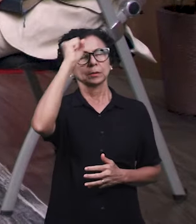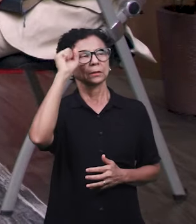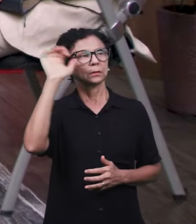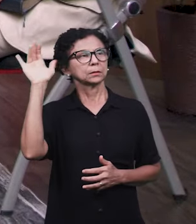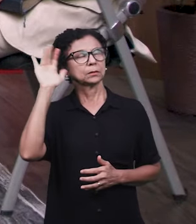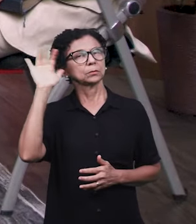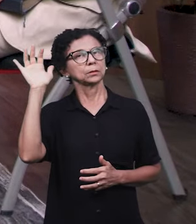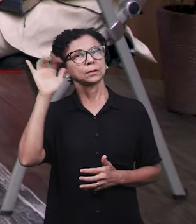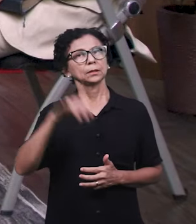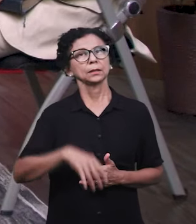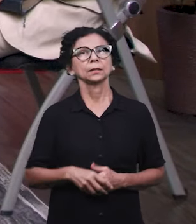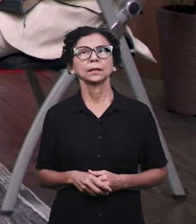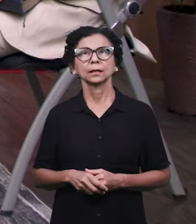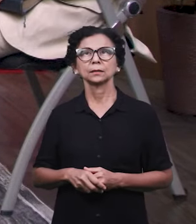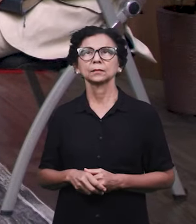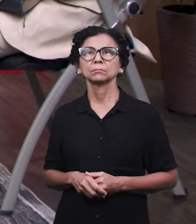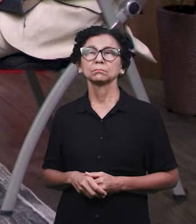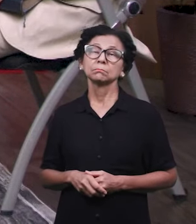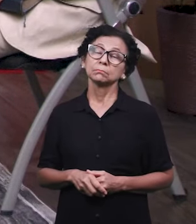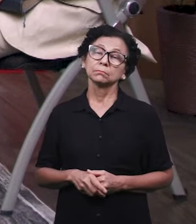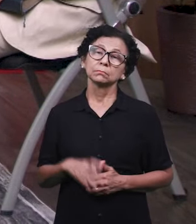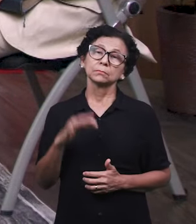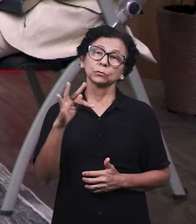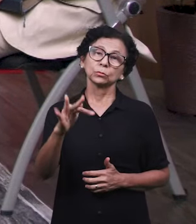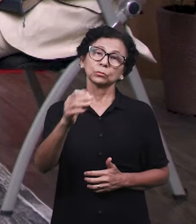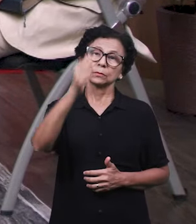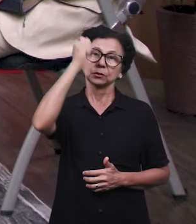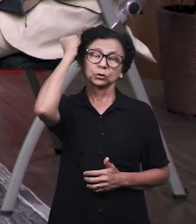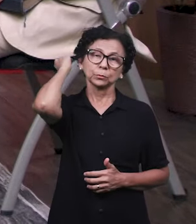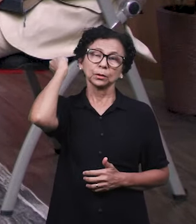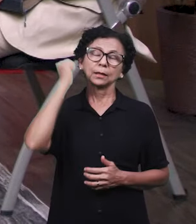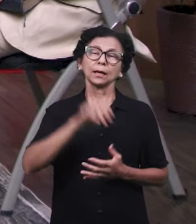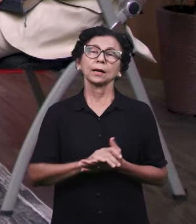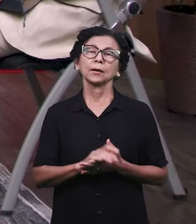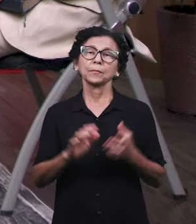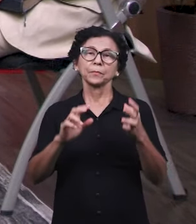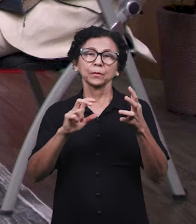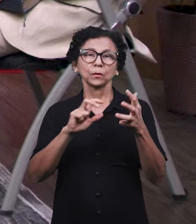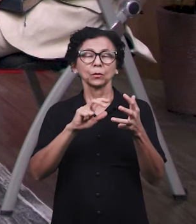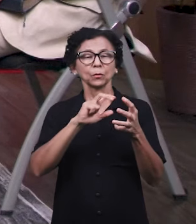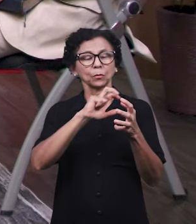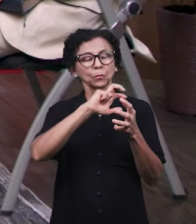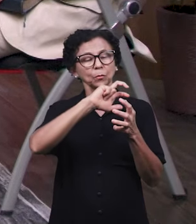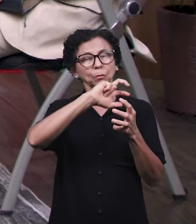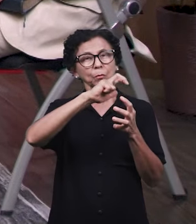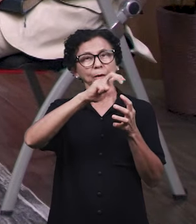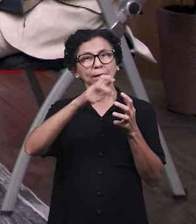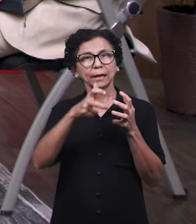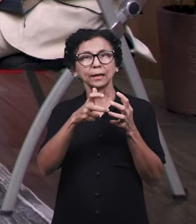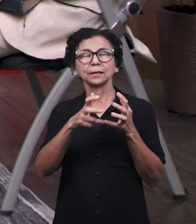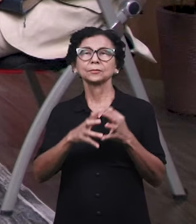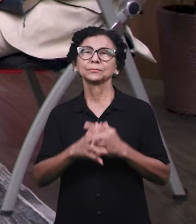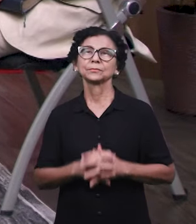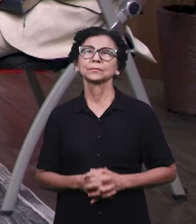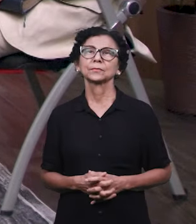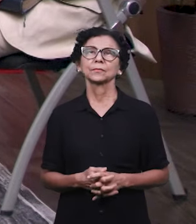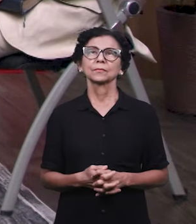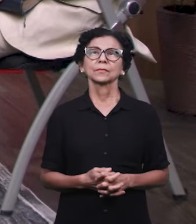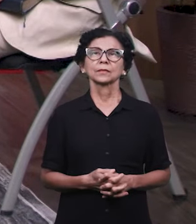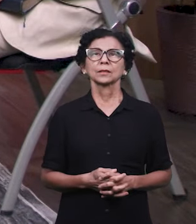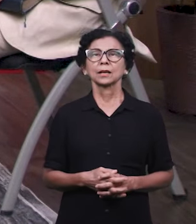fazer o Enem, e temos que entender essas teorias. Não é que a gente pode chegar na sala e falar, não, isso aí está tudo errado. Nada disso. A gente precisa